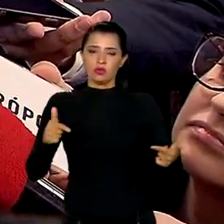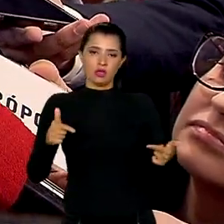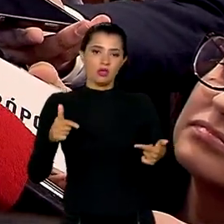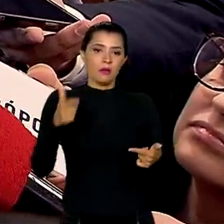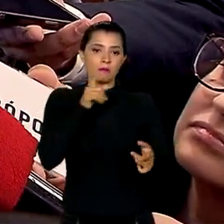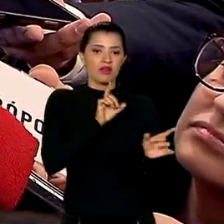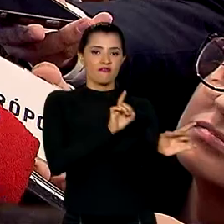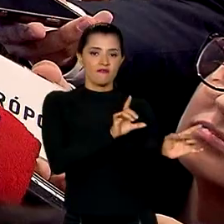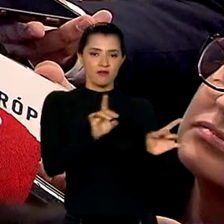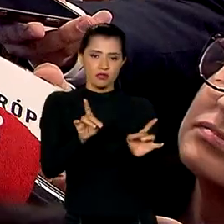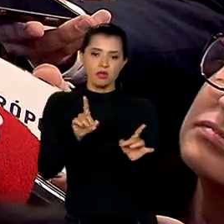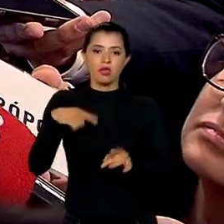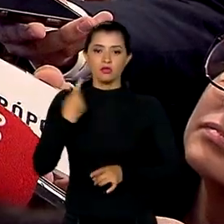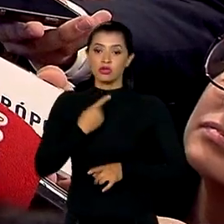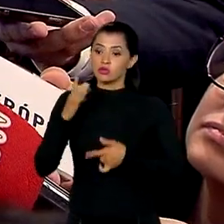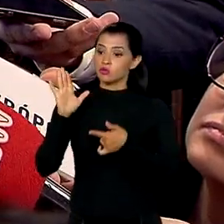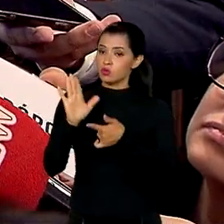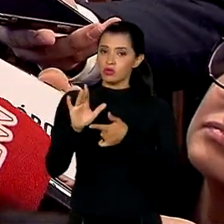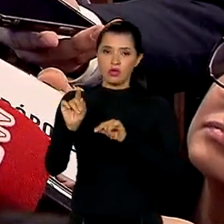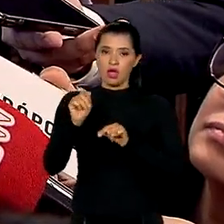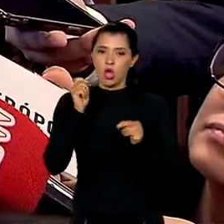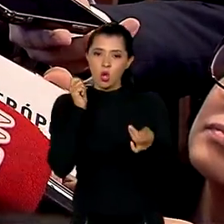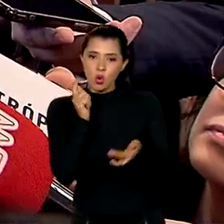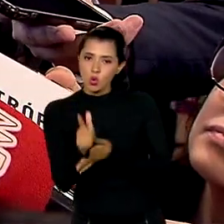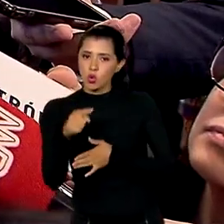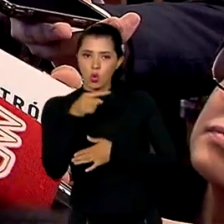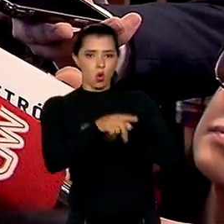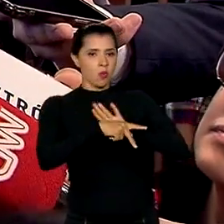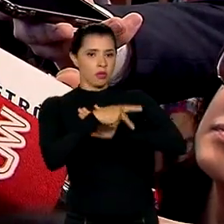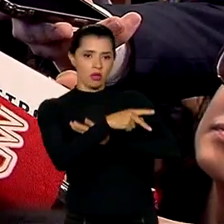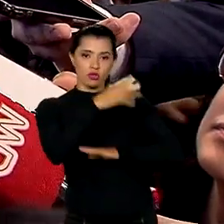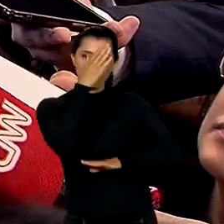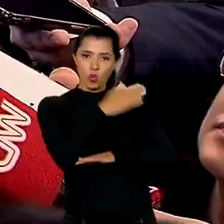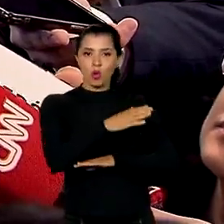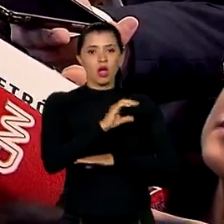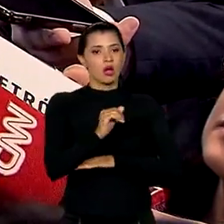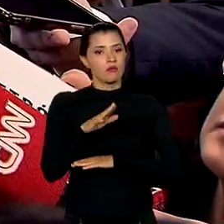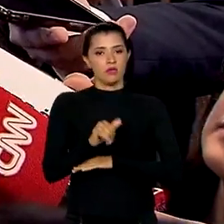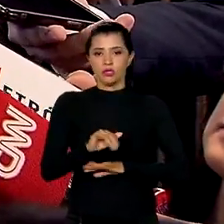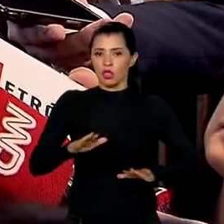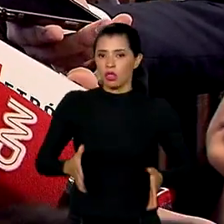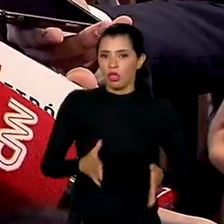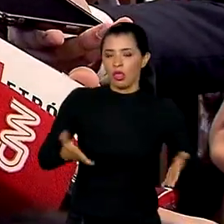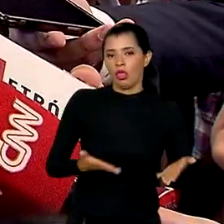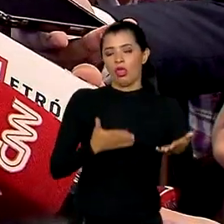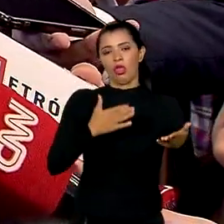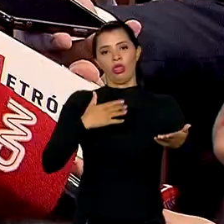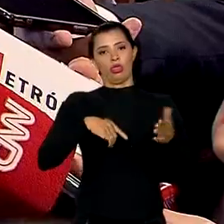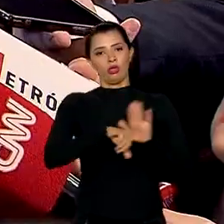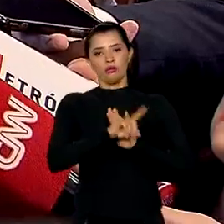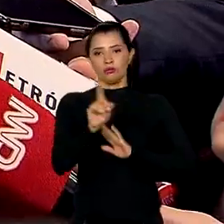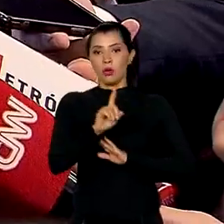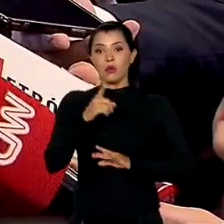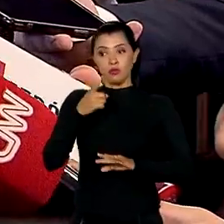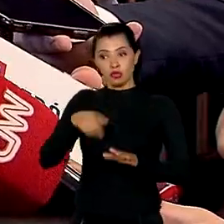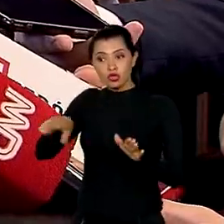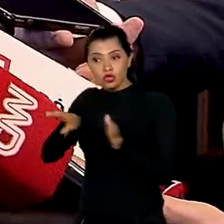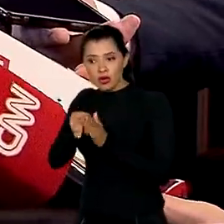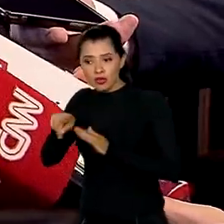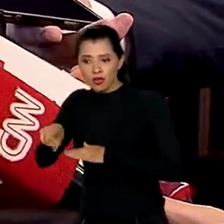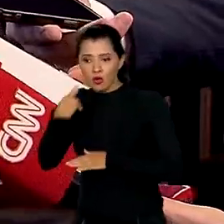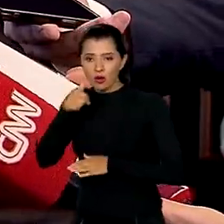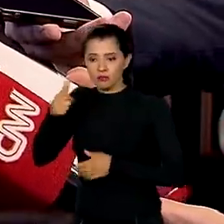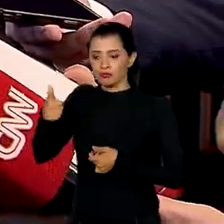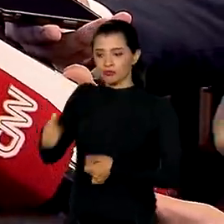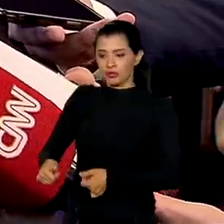para vender. Então a gente vai mostrar também o seguinte: não compre ingresso do cambista, não estimule essa prática, porque se chegar na catraca e o